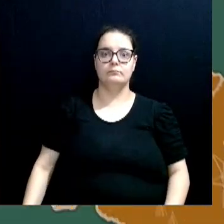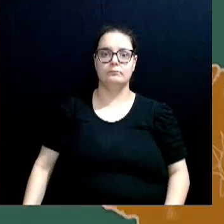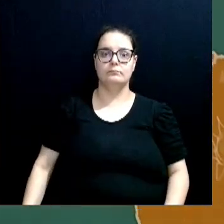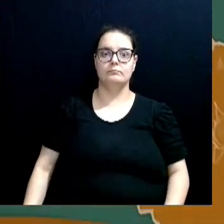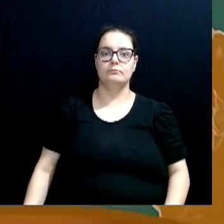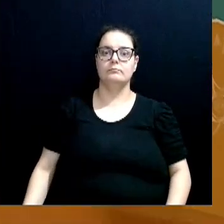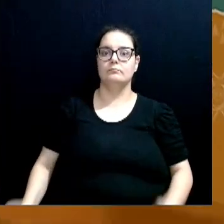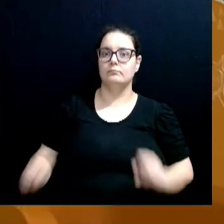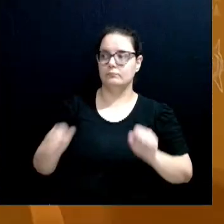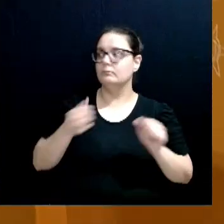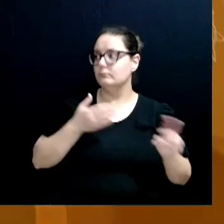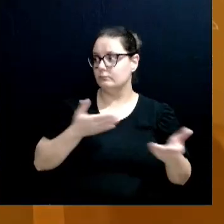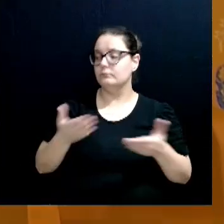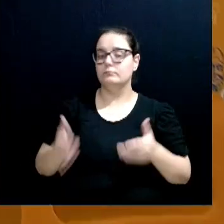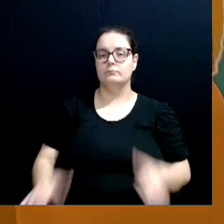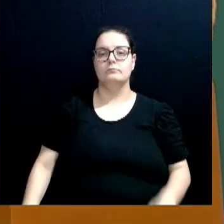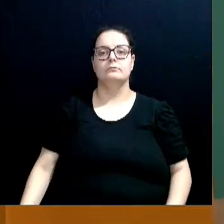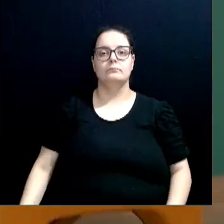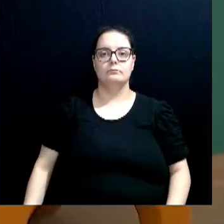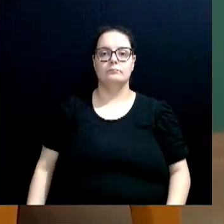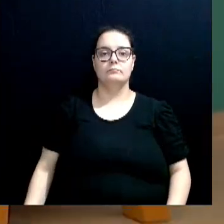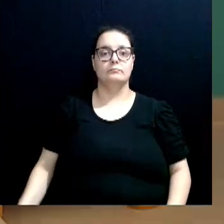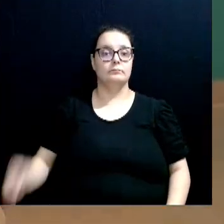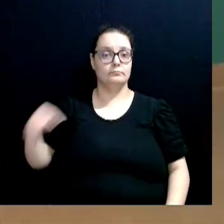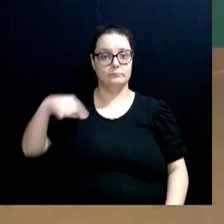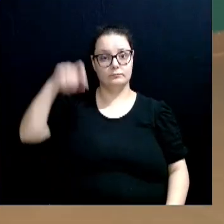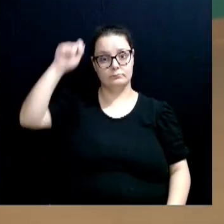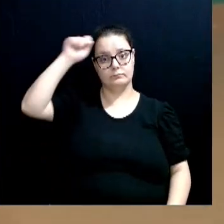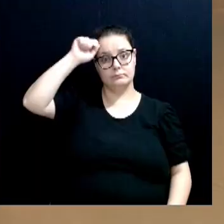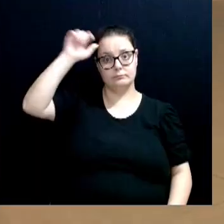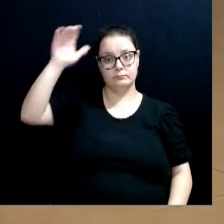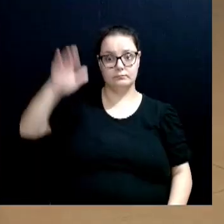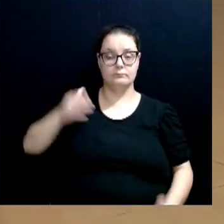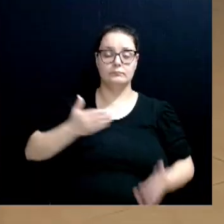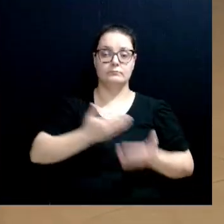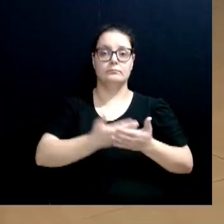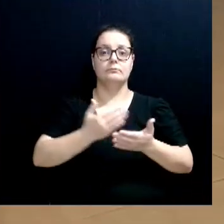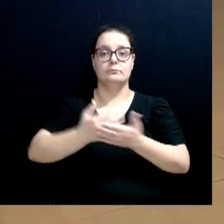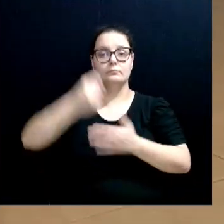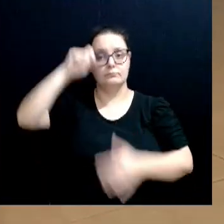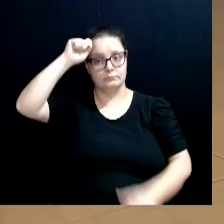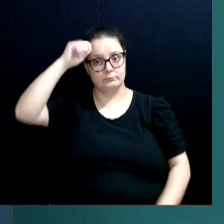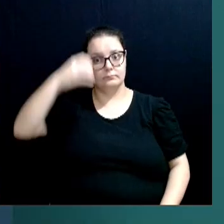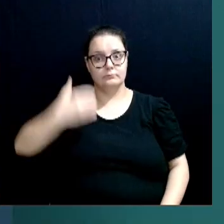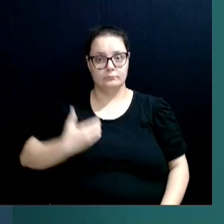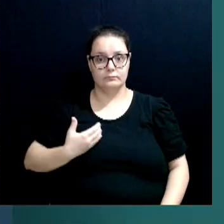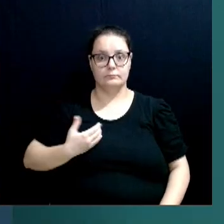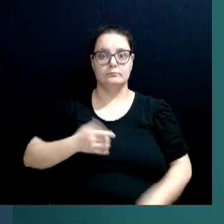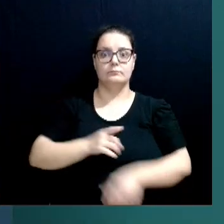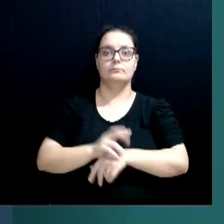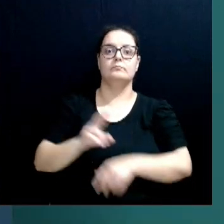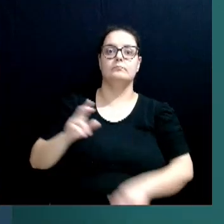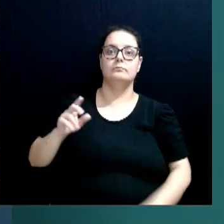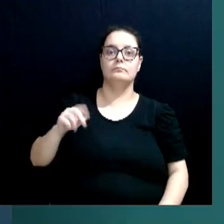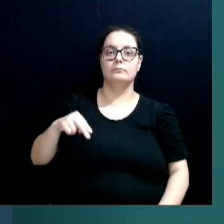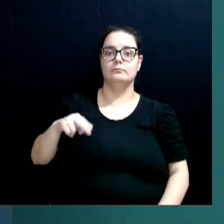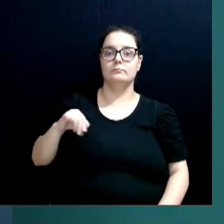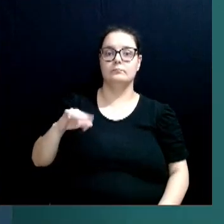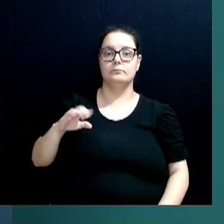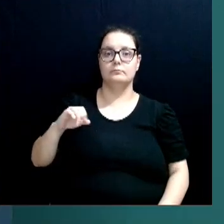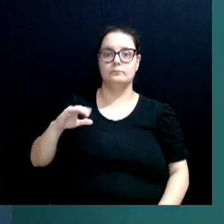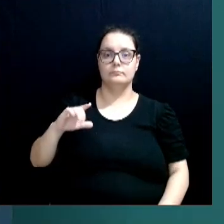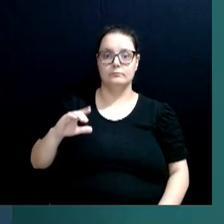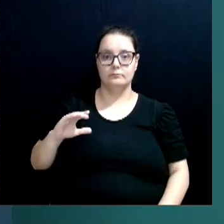Africanos e Afro-Brasileiro, doutora Aniceia Quintino Amauro. Doutora Aniceia Quintino Amauro